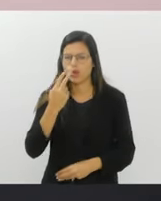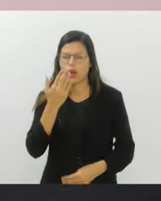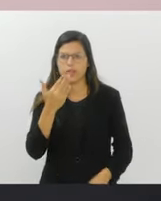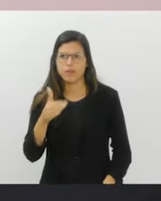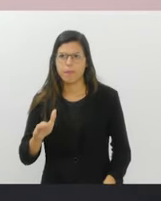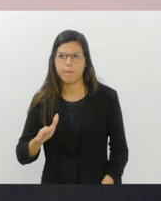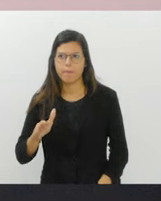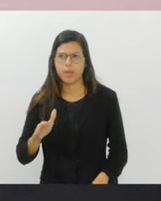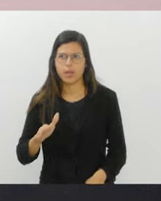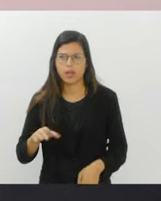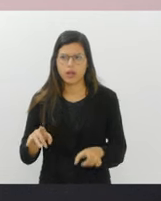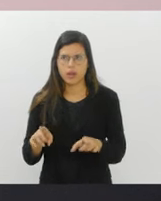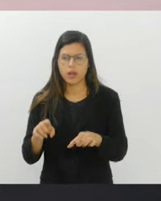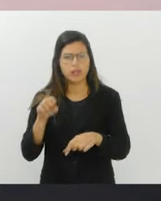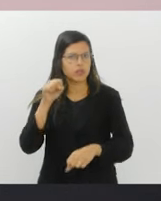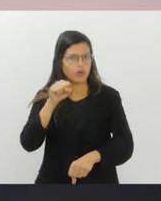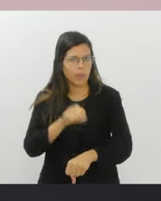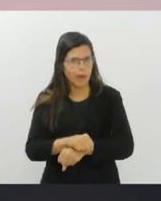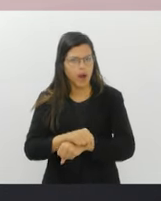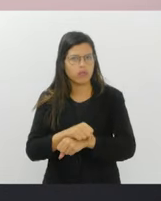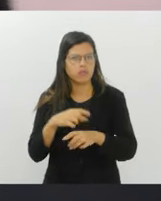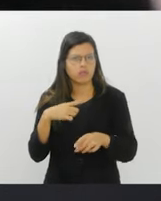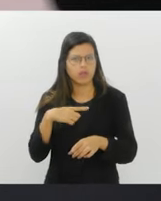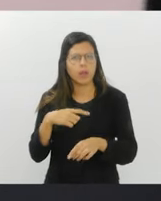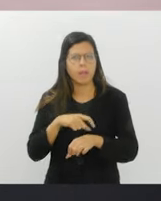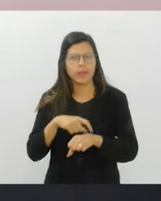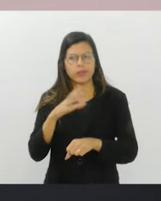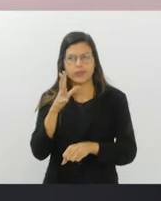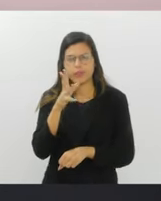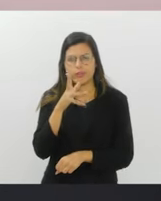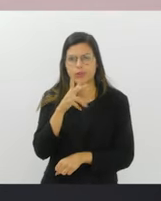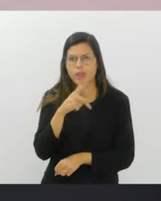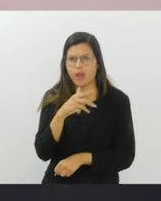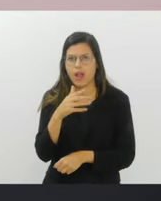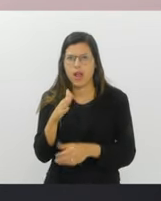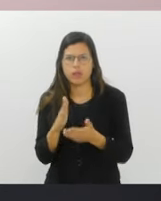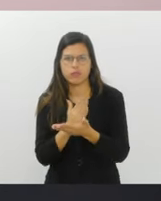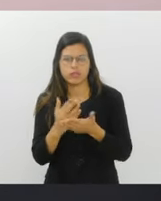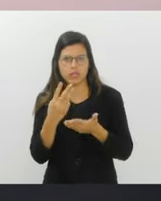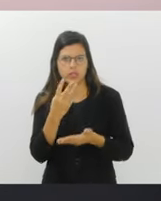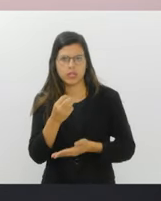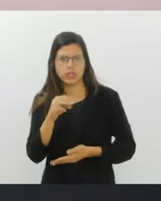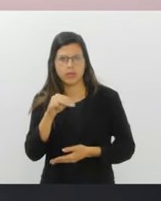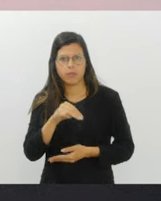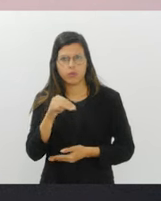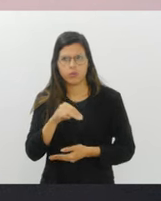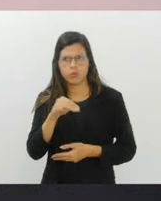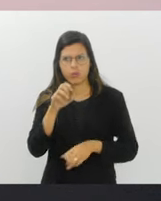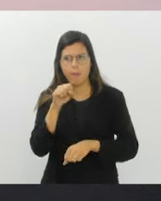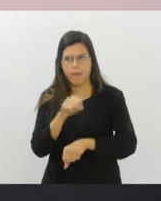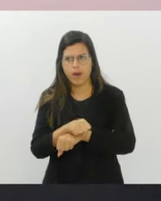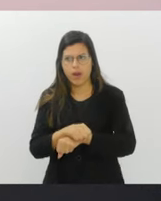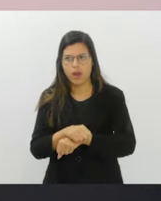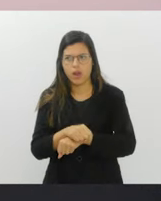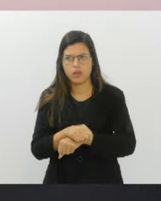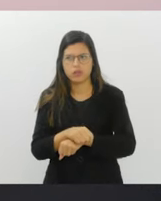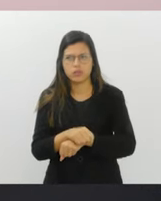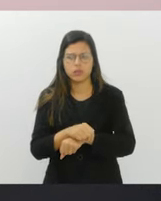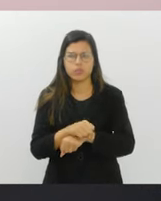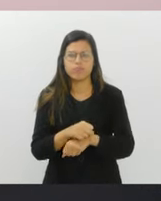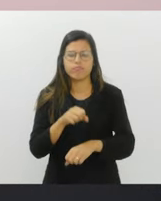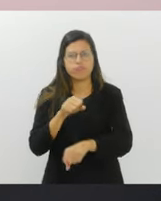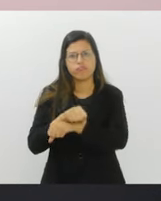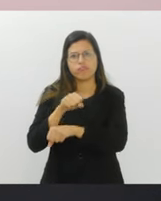espera. Eles param no meio da pista e, às vezes, ficam 30 minutos parados, provavelmente esperando que a outra estação